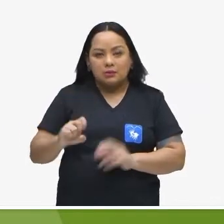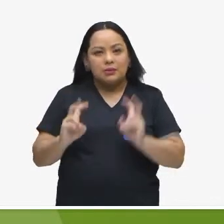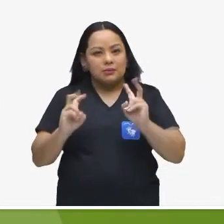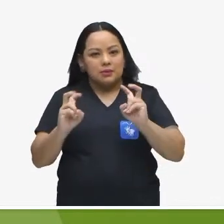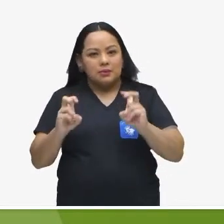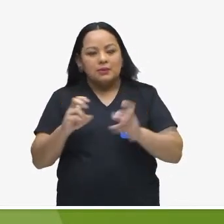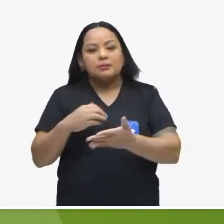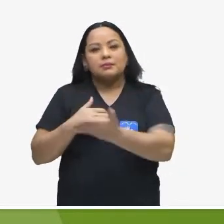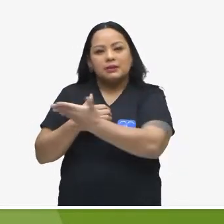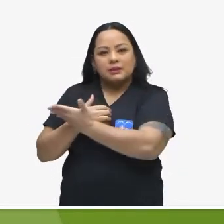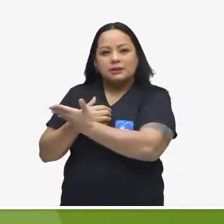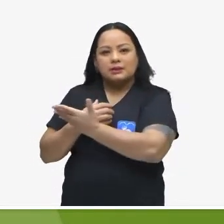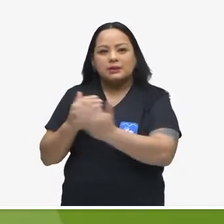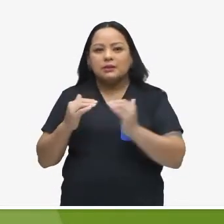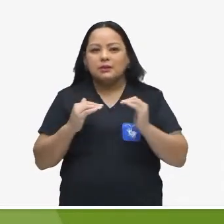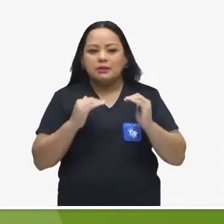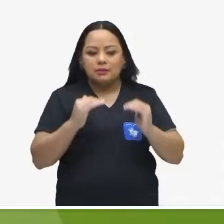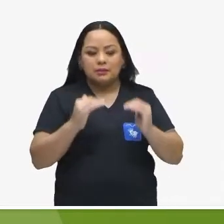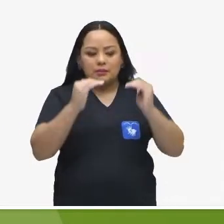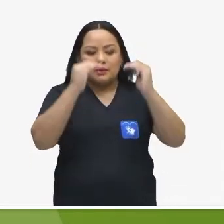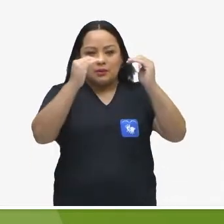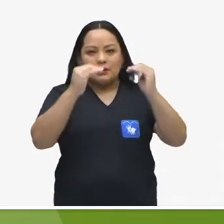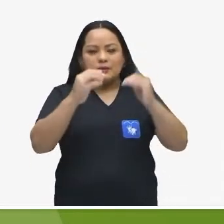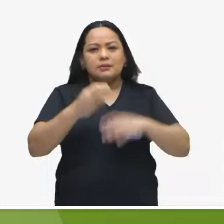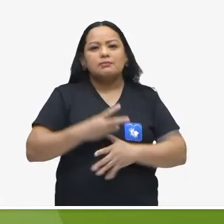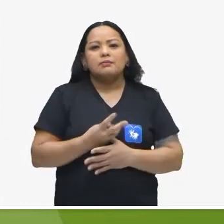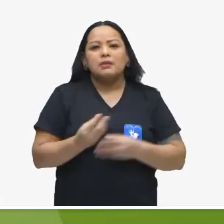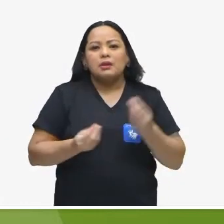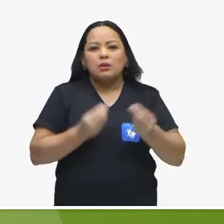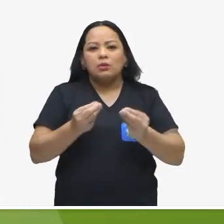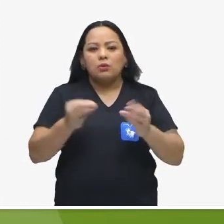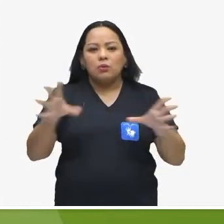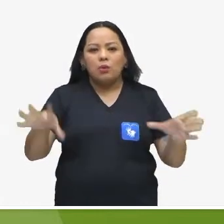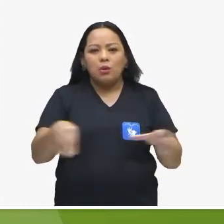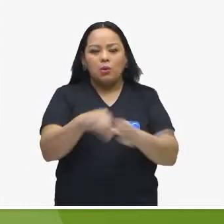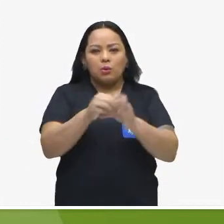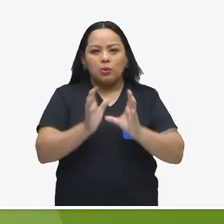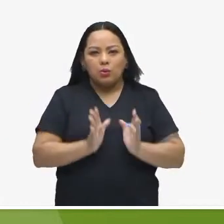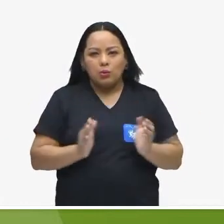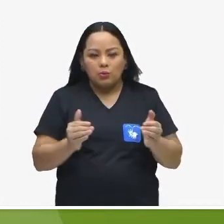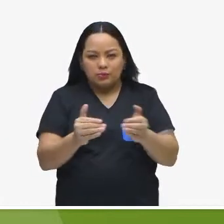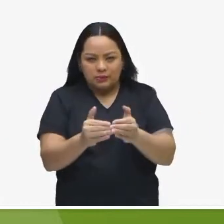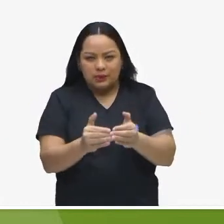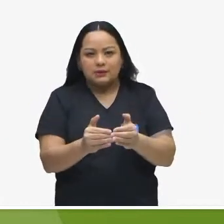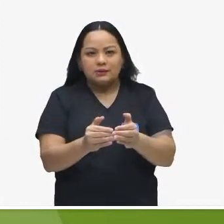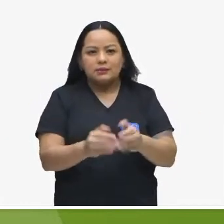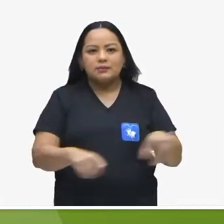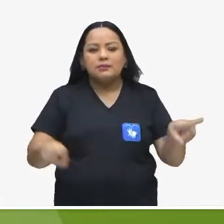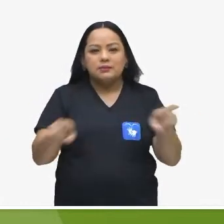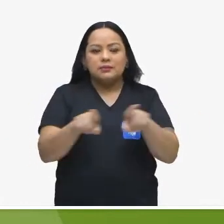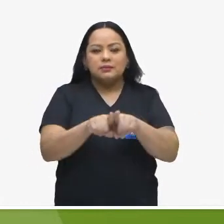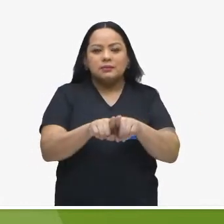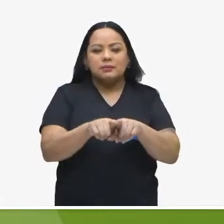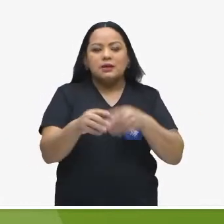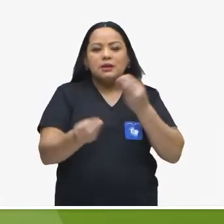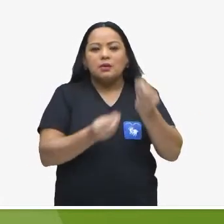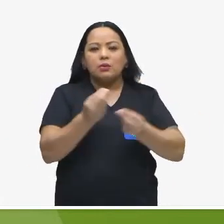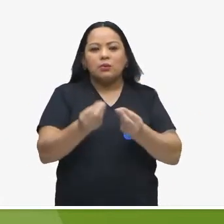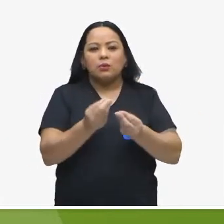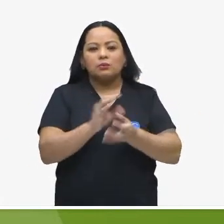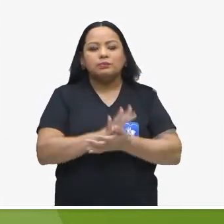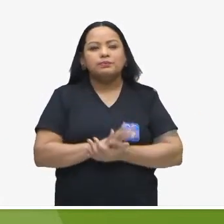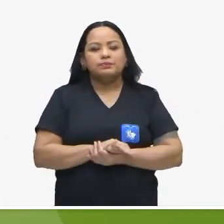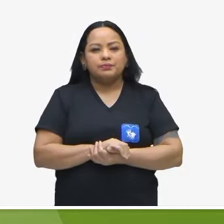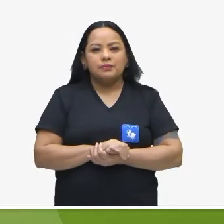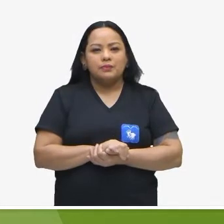ecossistema é um nível hierárquico que engloba a comunidade e considera,